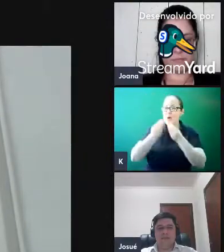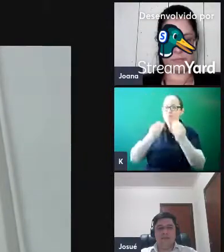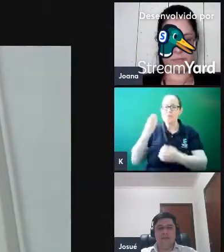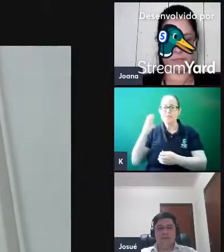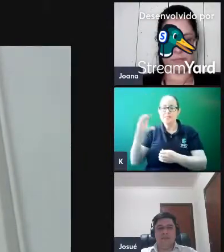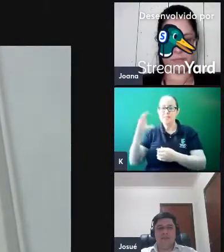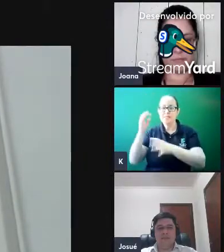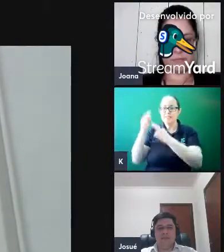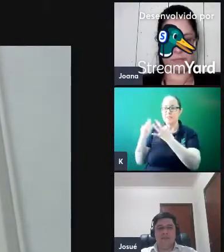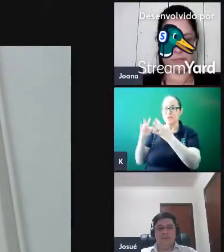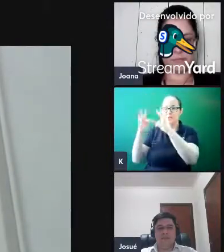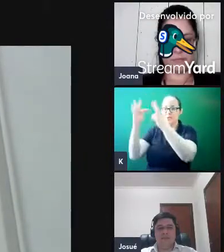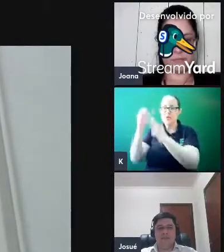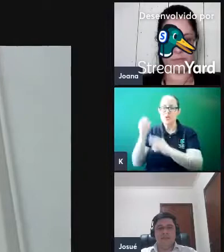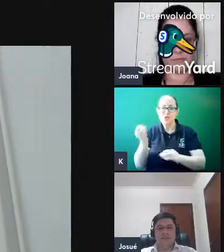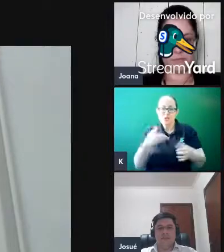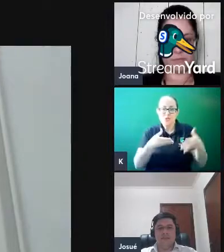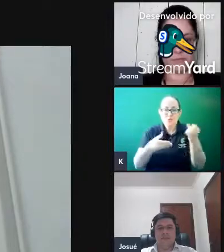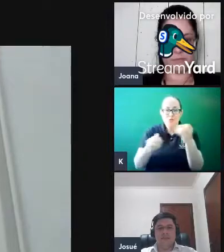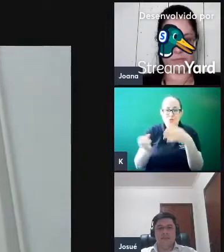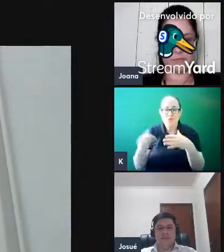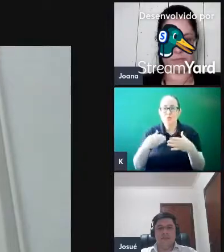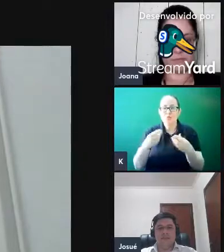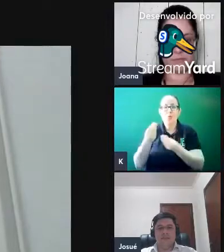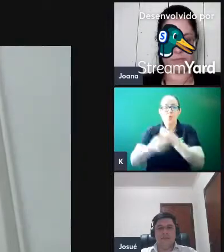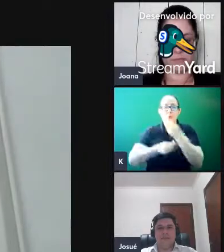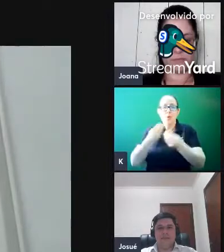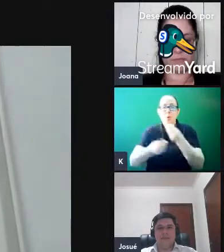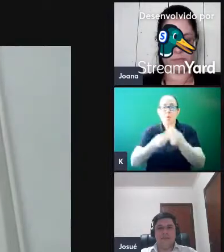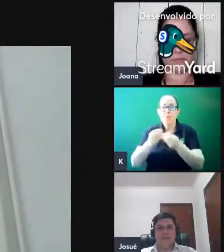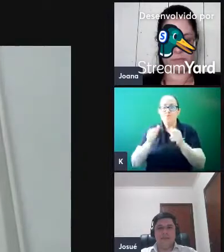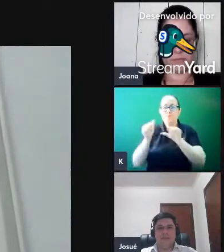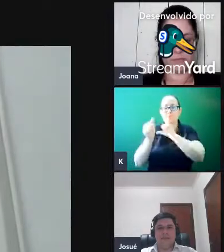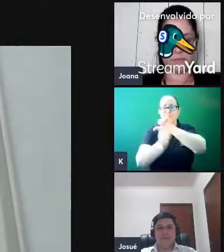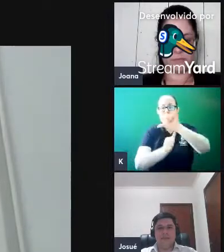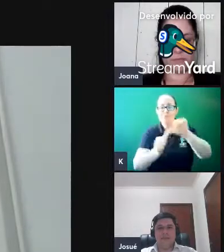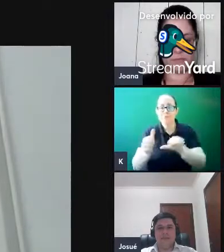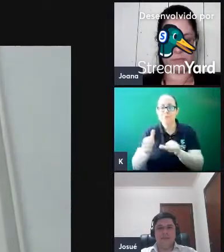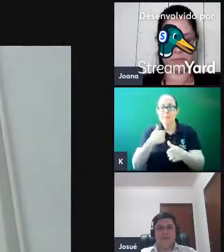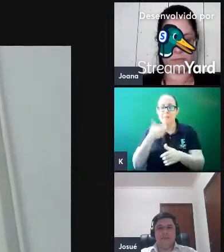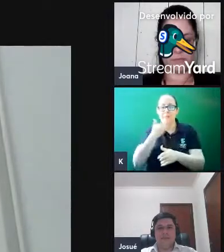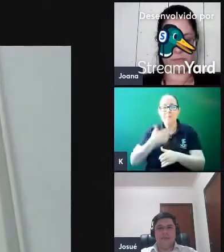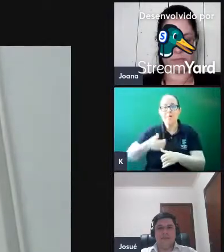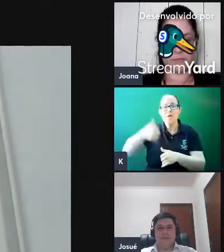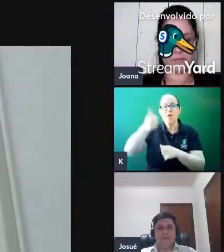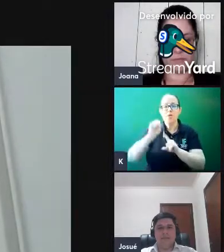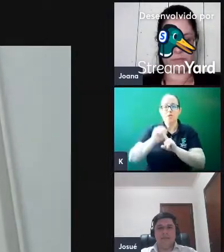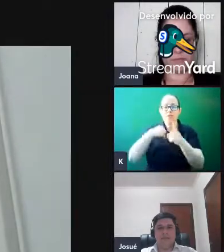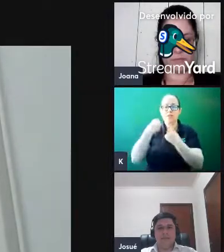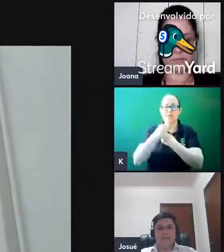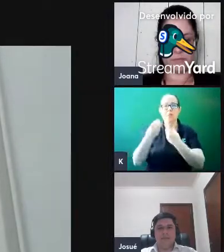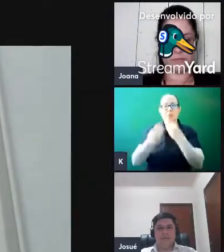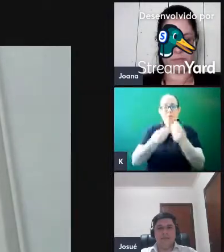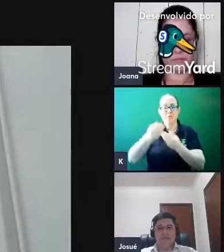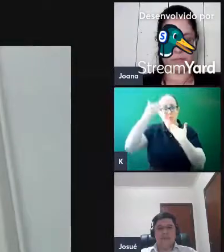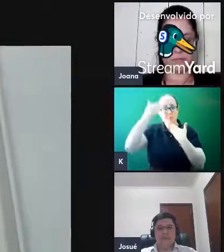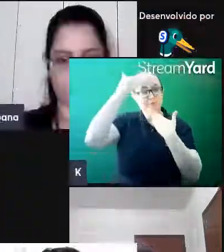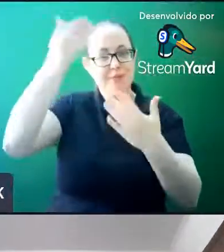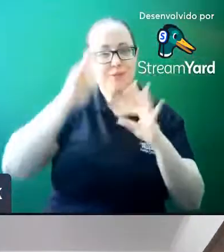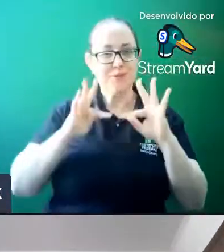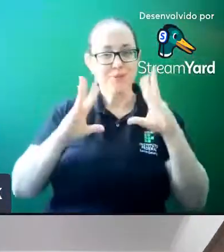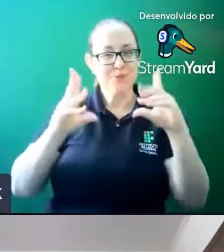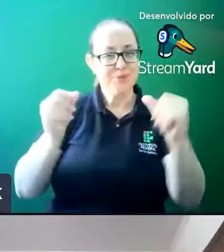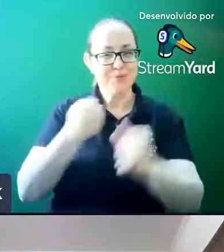E como o estudo pode, de maneira transversal, influenciar e melhorar a nossa sociedade. Muito obrigado e bom evento a todos.